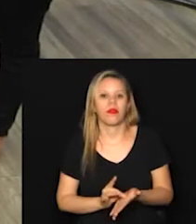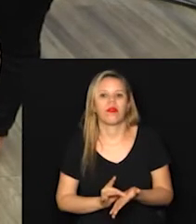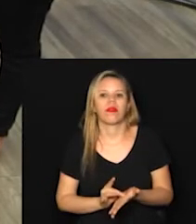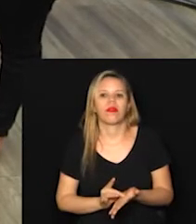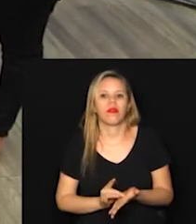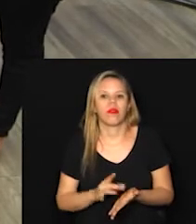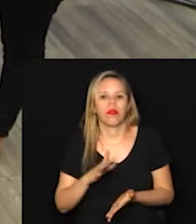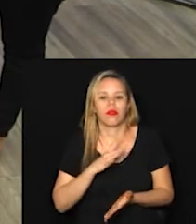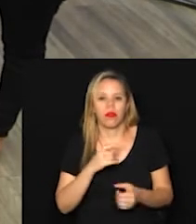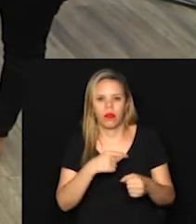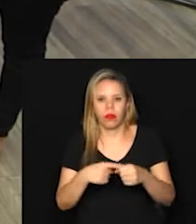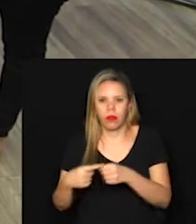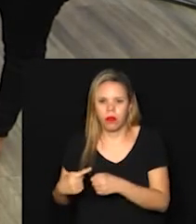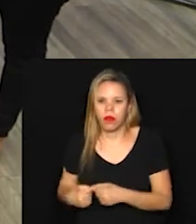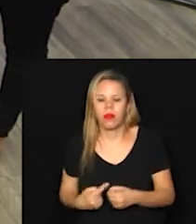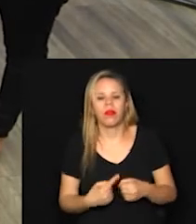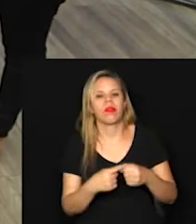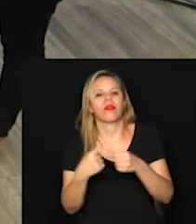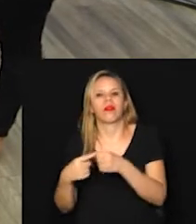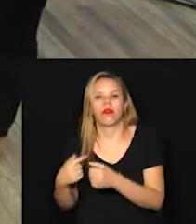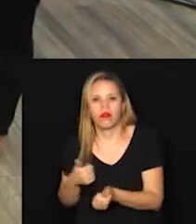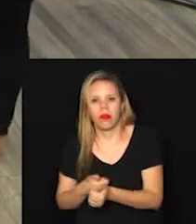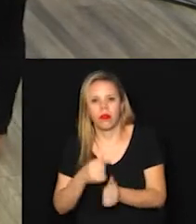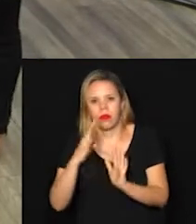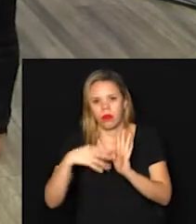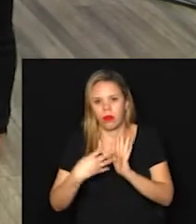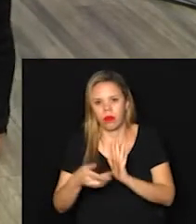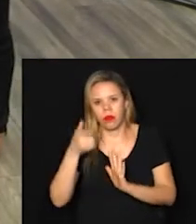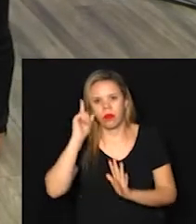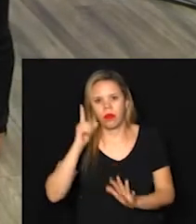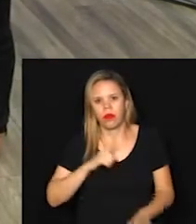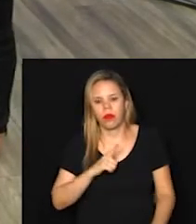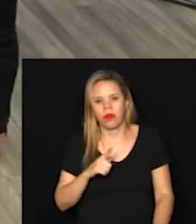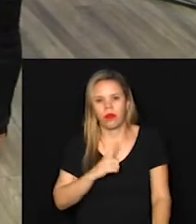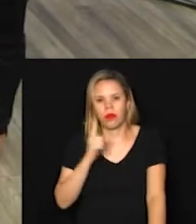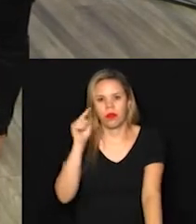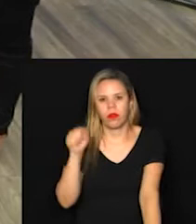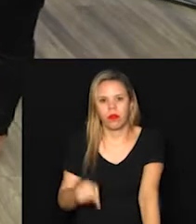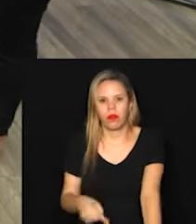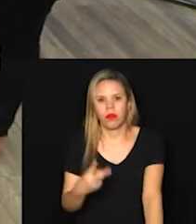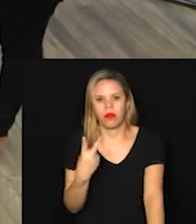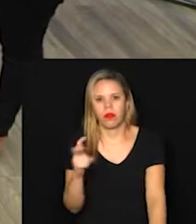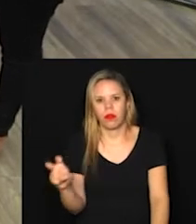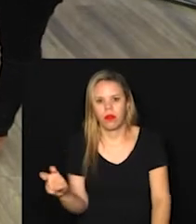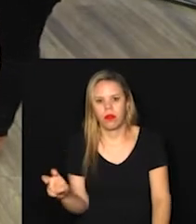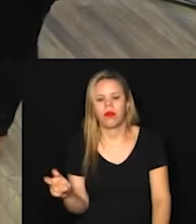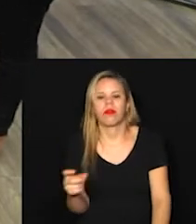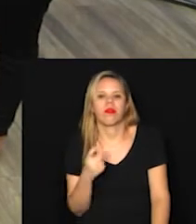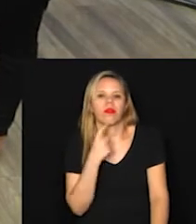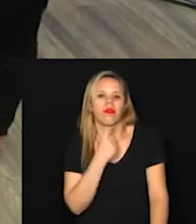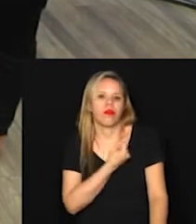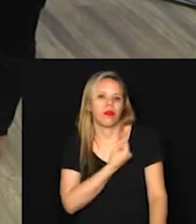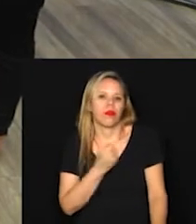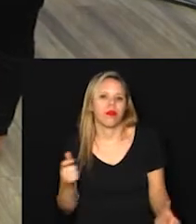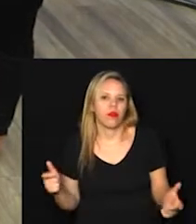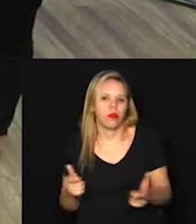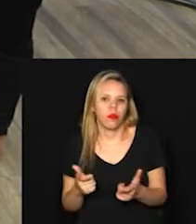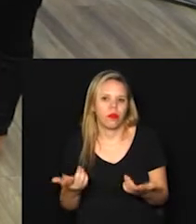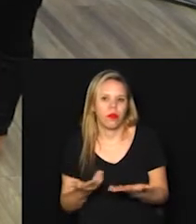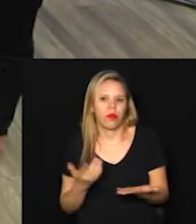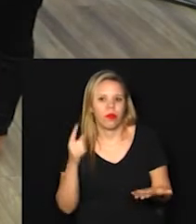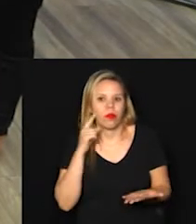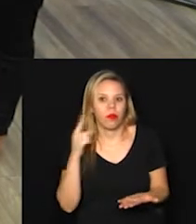na nossa região. Lembrando que quando nós fizemos a tabela, ontem nós tínhamos 1.125 mortes, número que foi atualizado